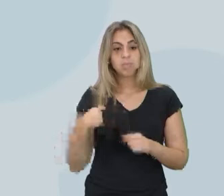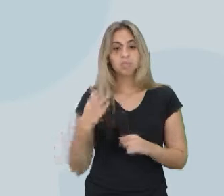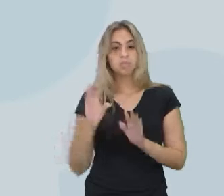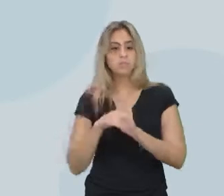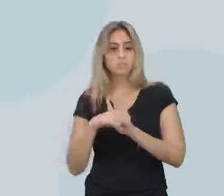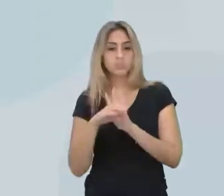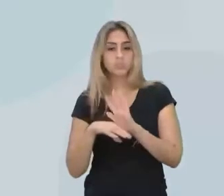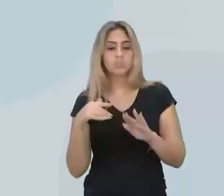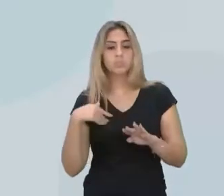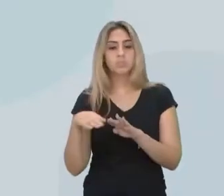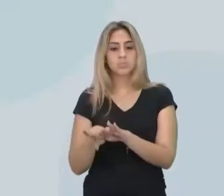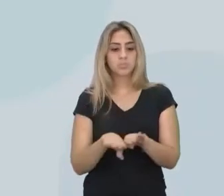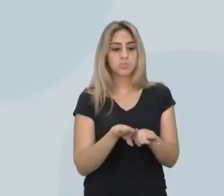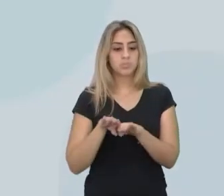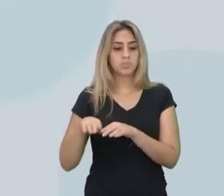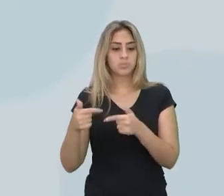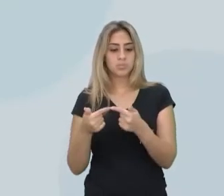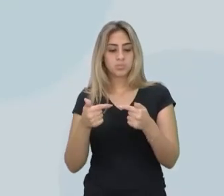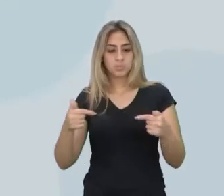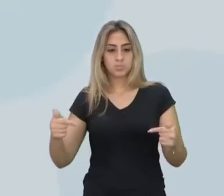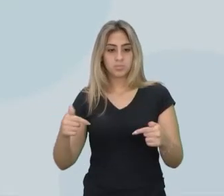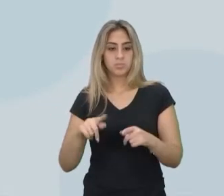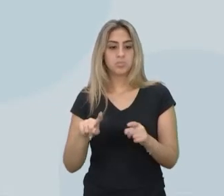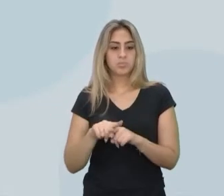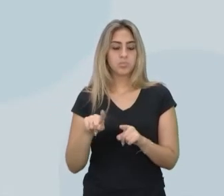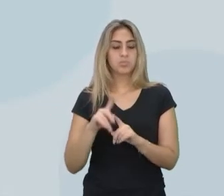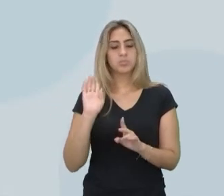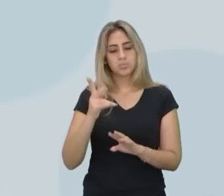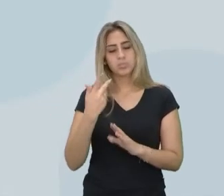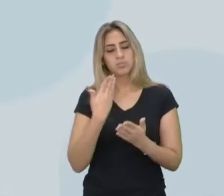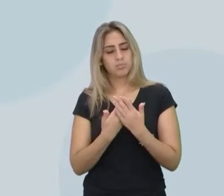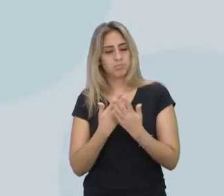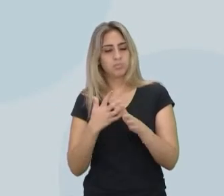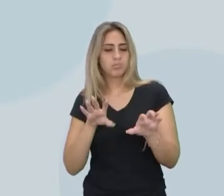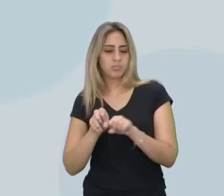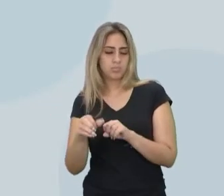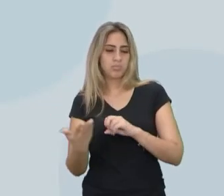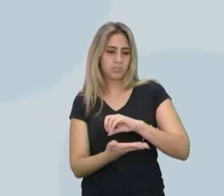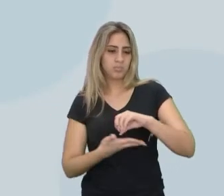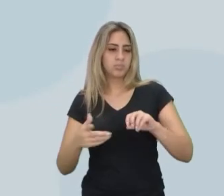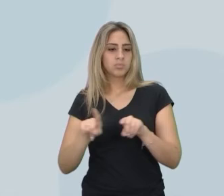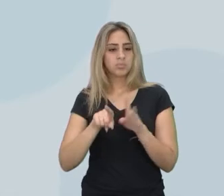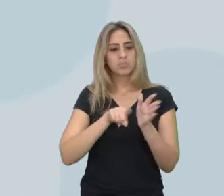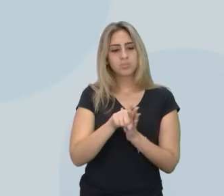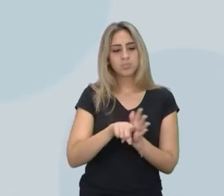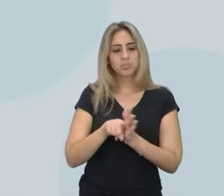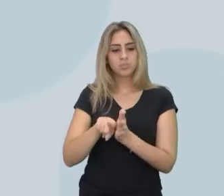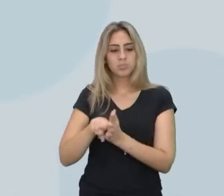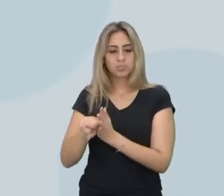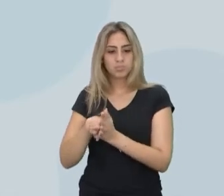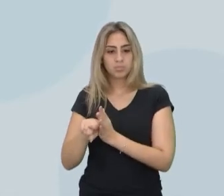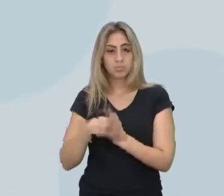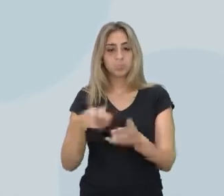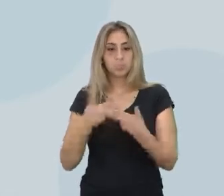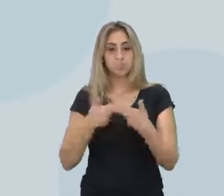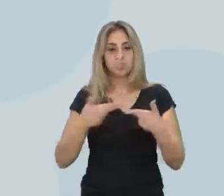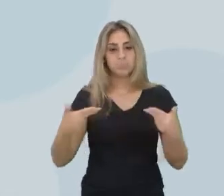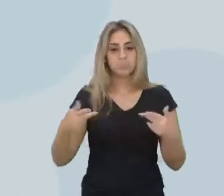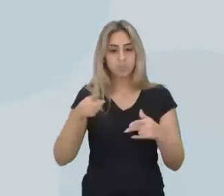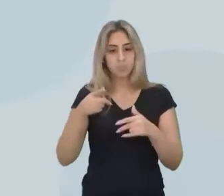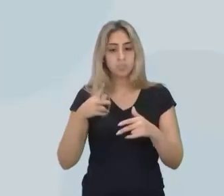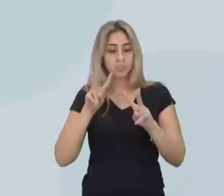equilíbrio químico, né, que a gente já estudou na formação básica, investigar e analisar a perturbação